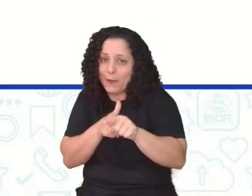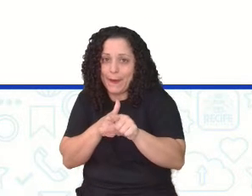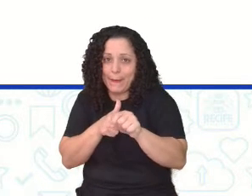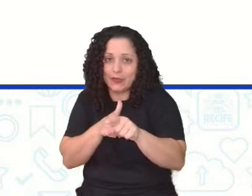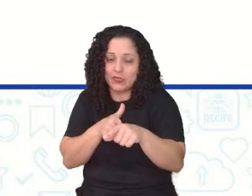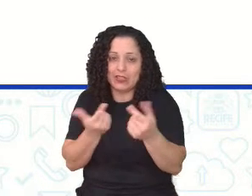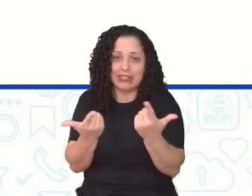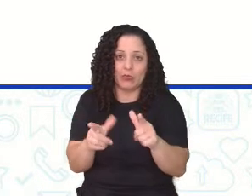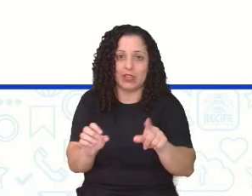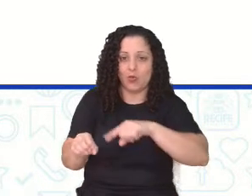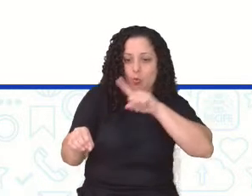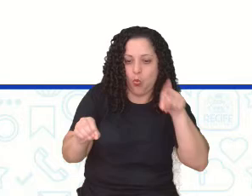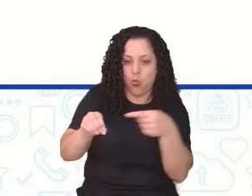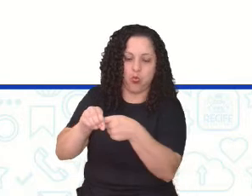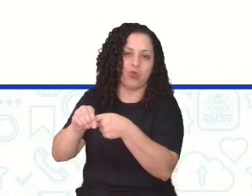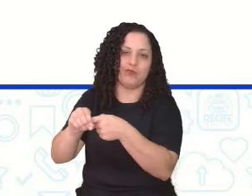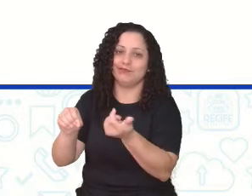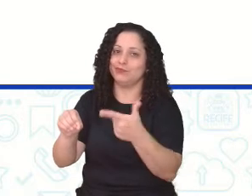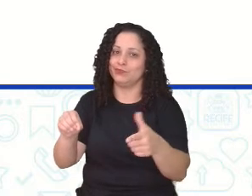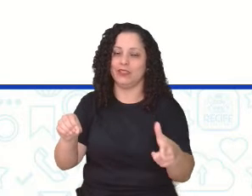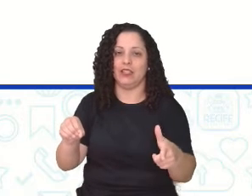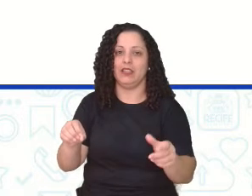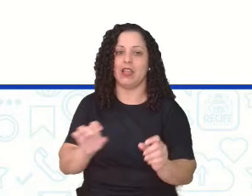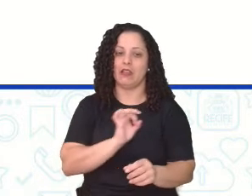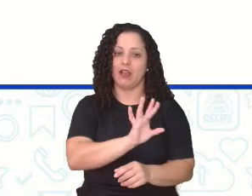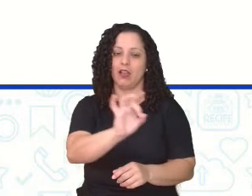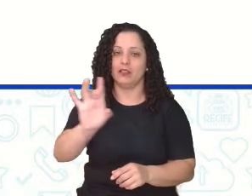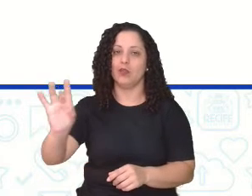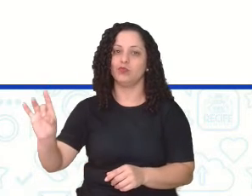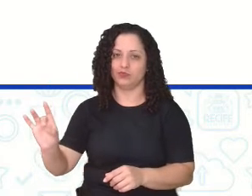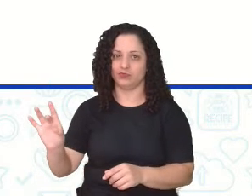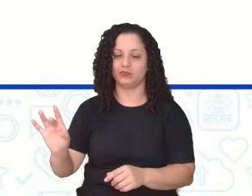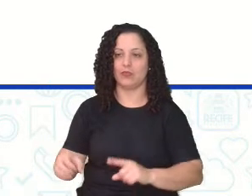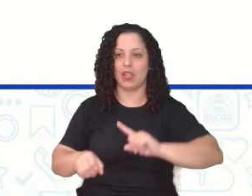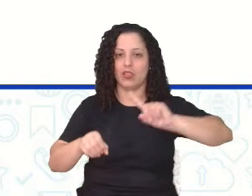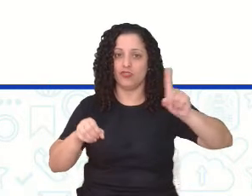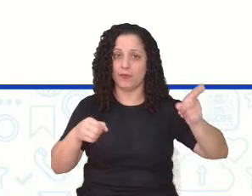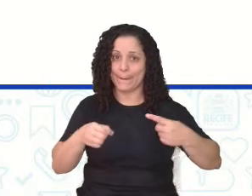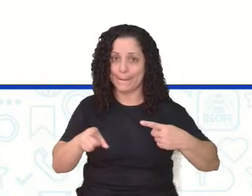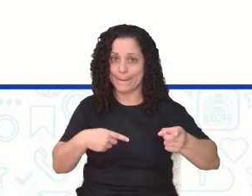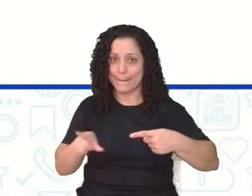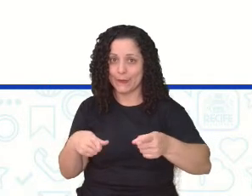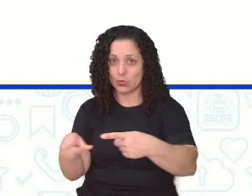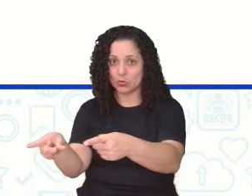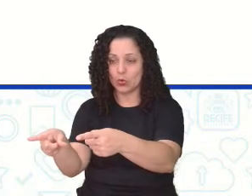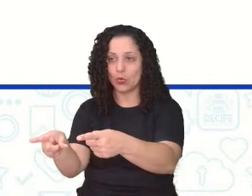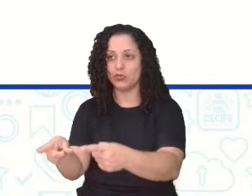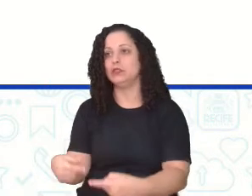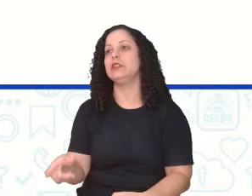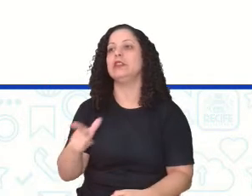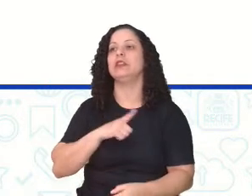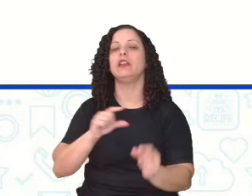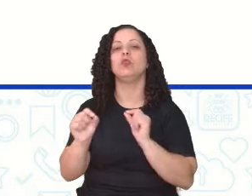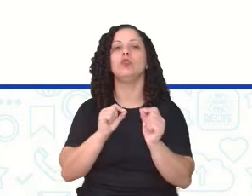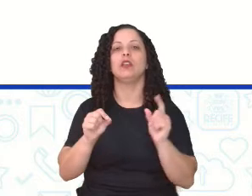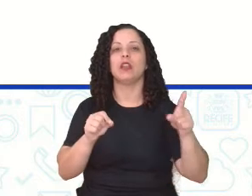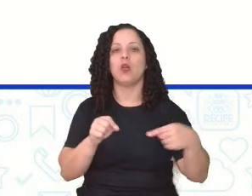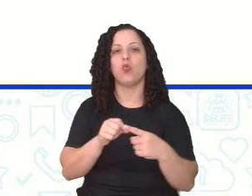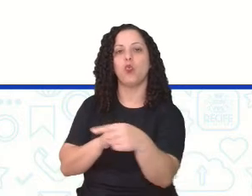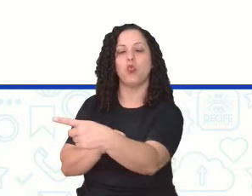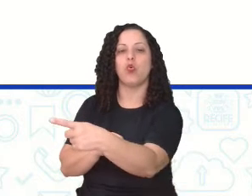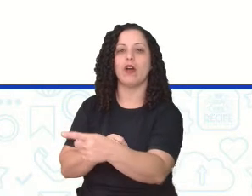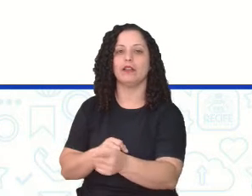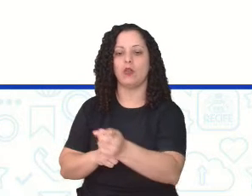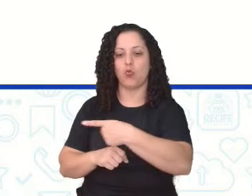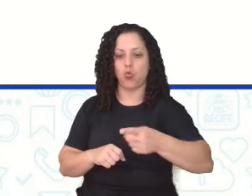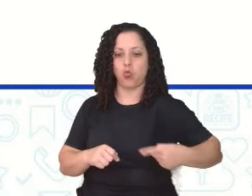não tem fecundação. E cada espermatozoide, olha aí na imagem, ele possui uma cauda que garante a mobilidade dele.